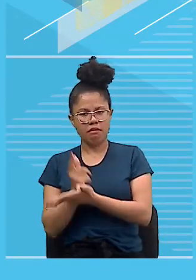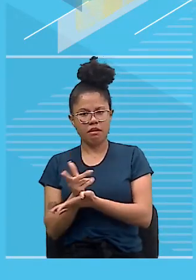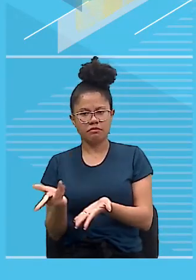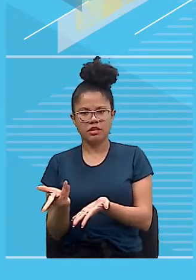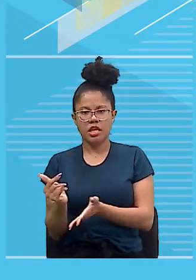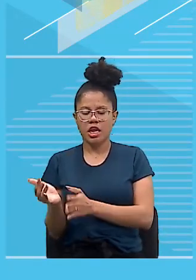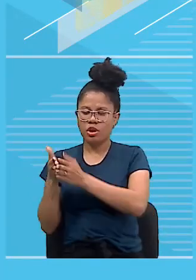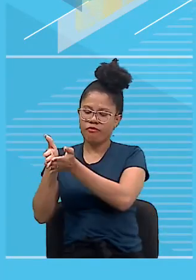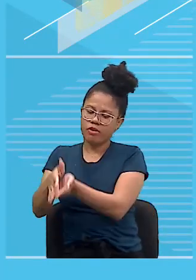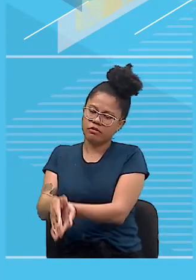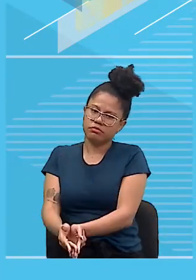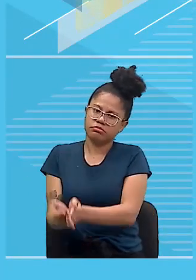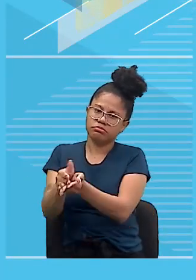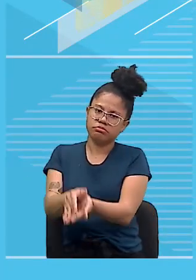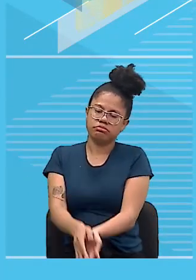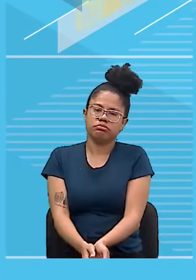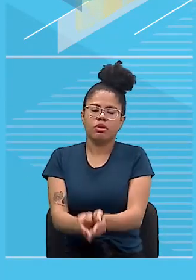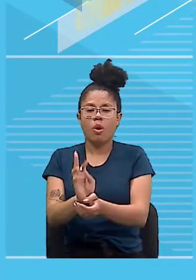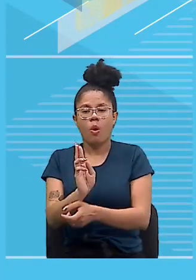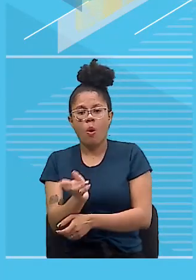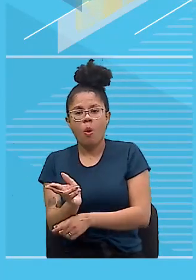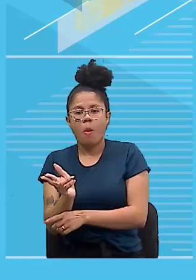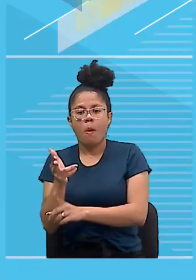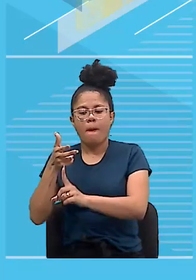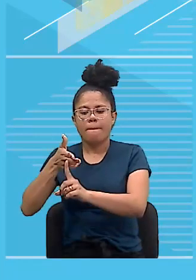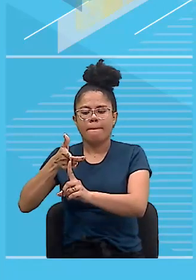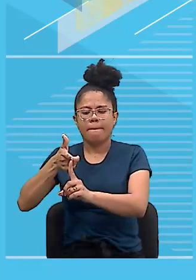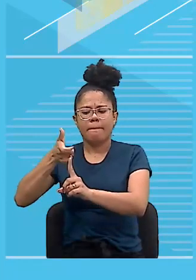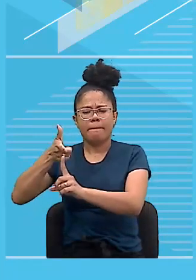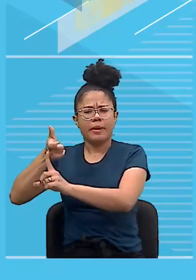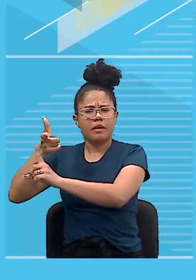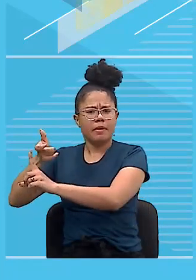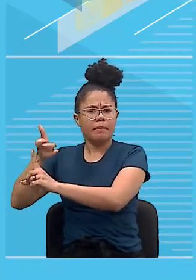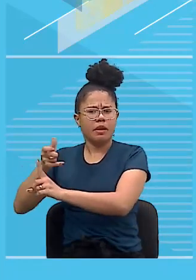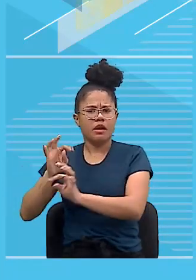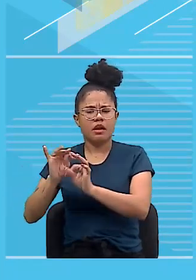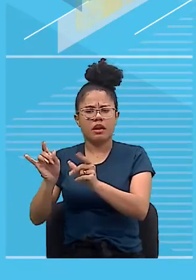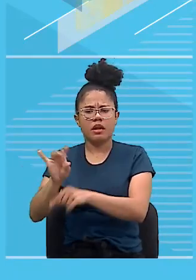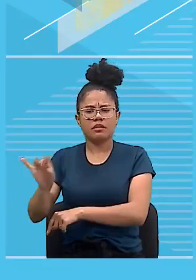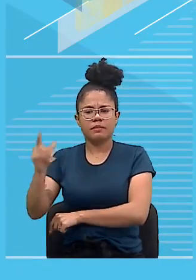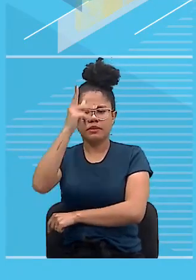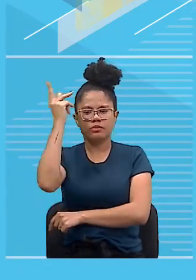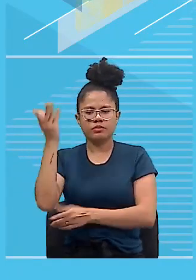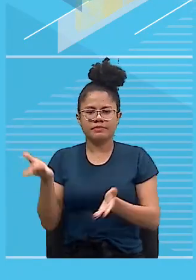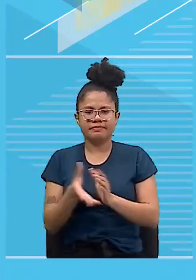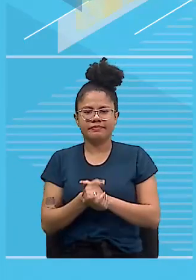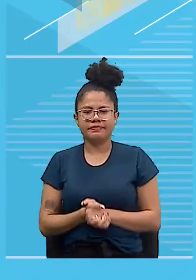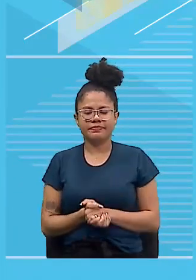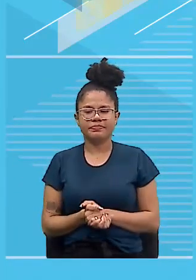afundam um barco ou então matam a tripulação cara que cenário louco olha aí